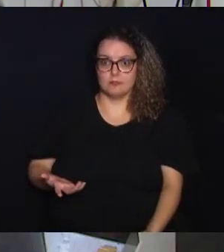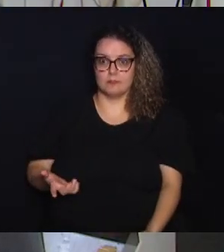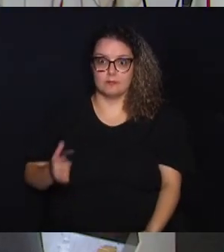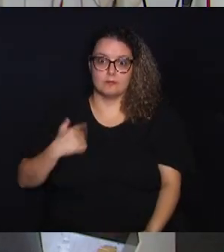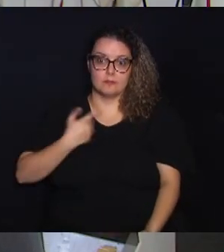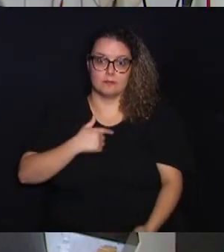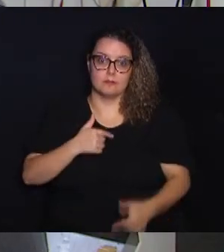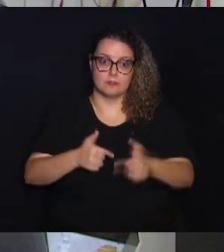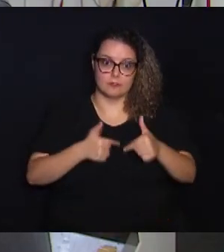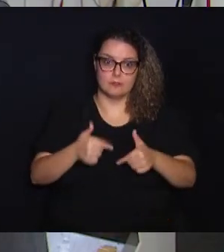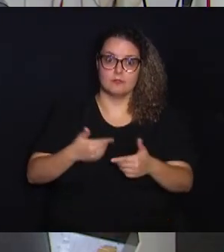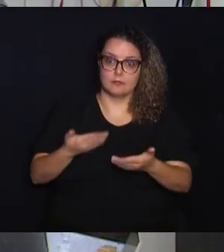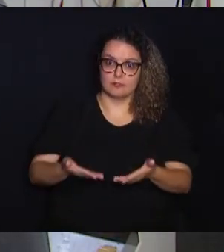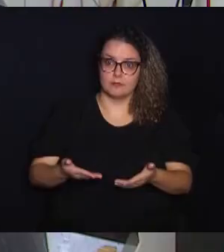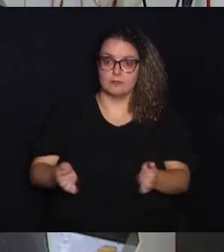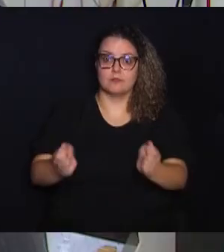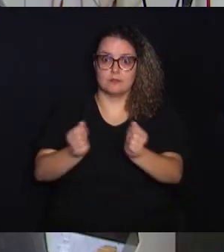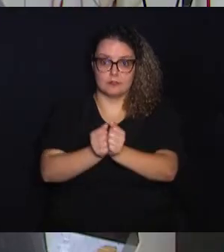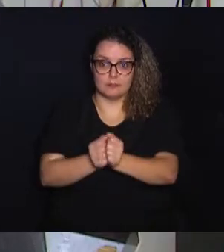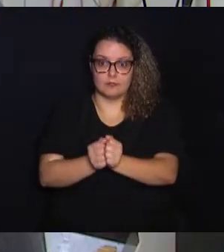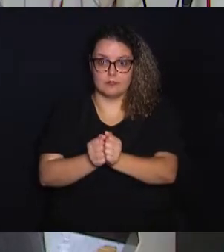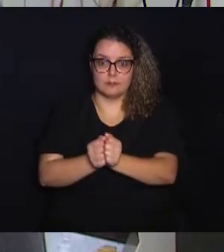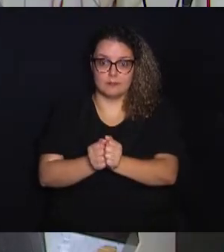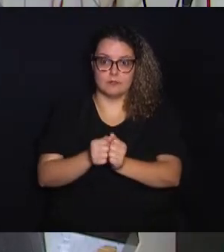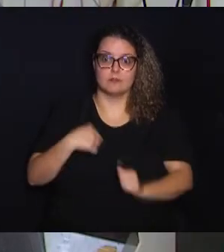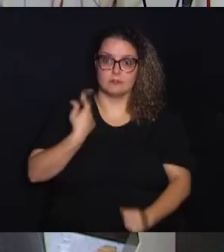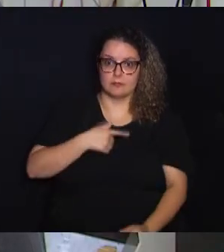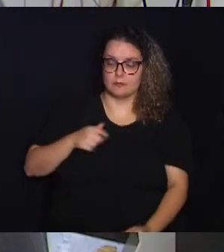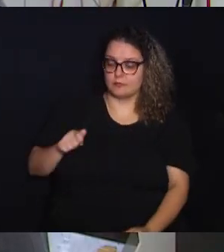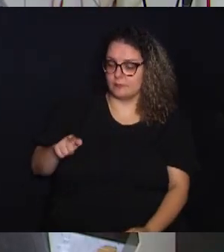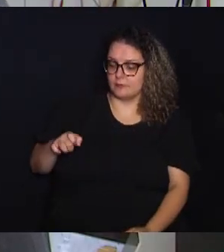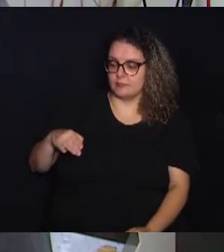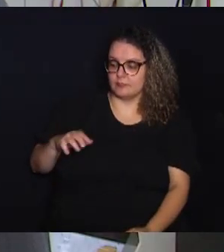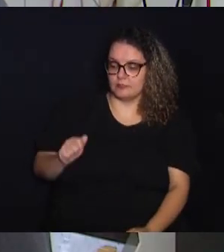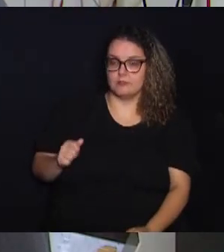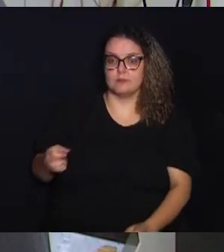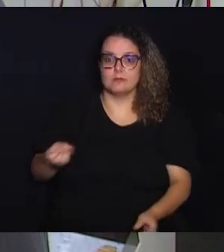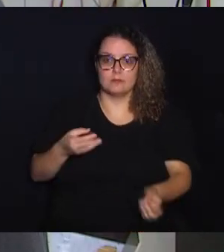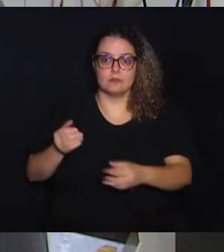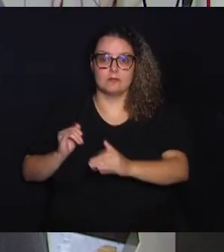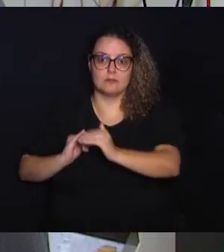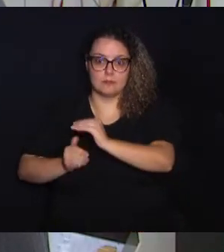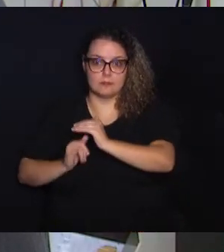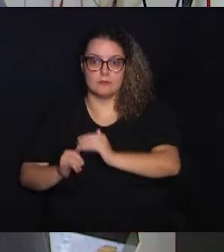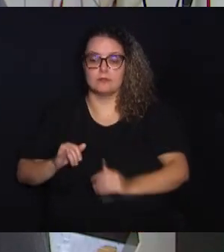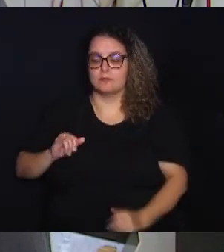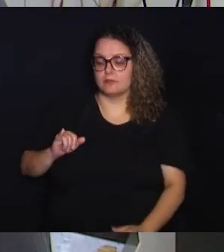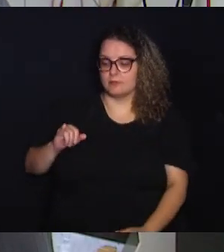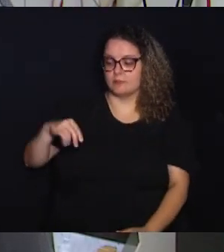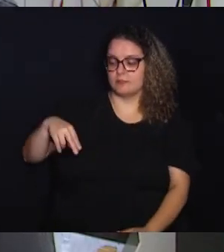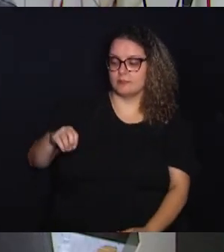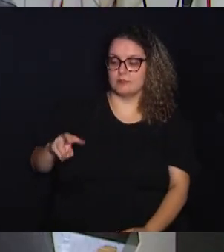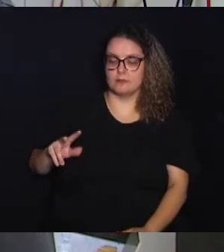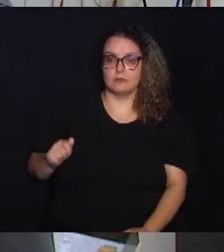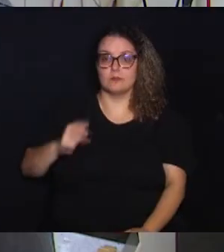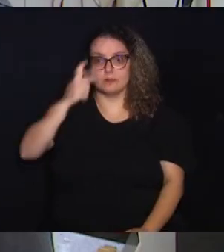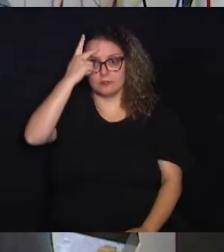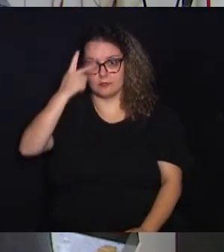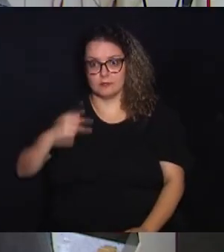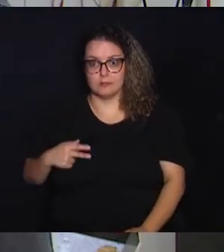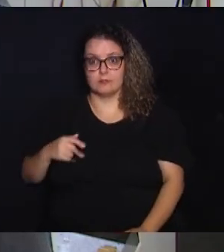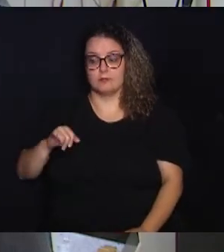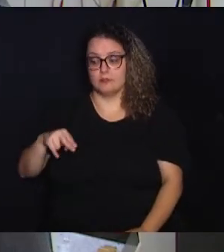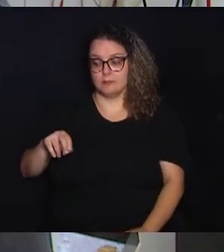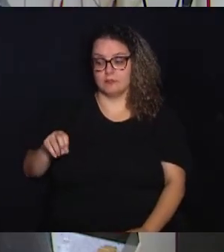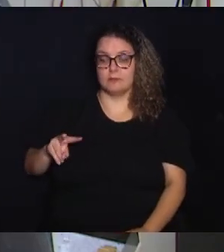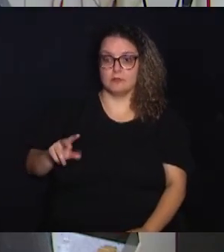depósito de patente, que nós estamos trabalhando nisso juntamente com a nossa agência de inovação aqui da Unicamp, a Inova, e eventualmente